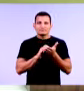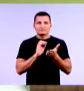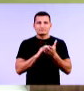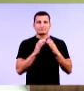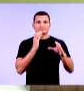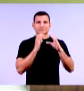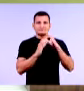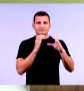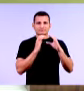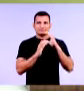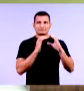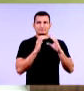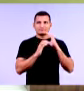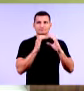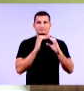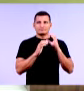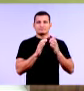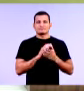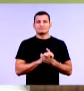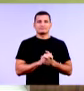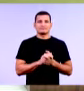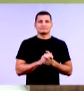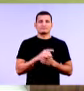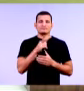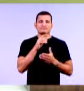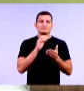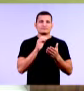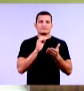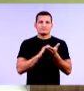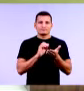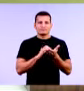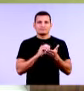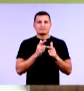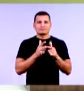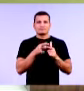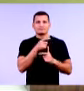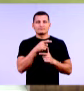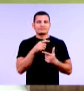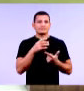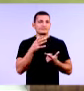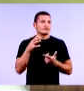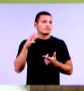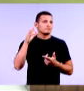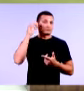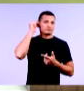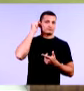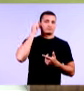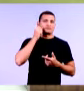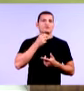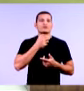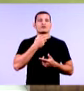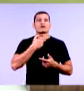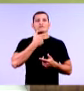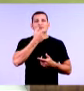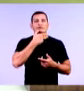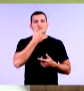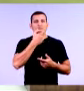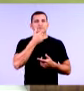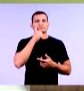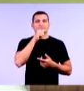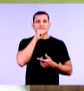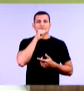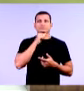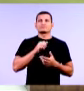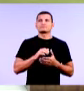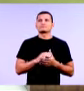mais especificamente pelo fato de que você não recebeu a mensagem que tinha de ter recebido da sua mãe. Então assim,